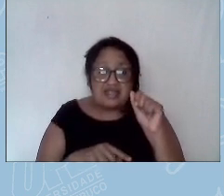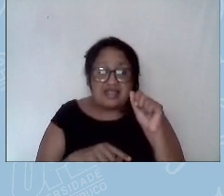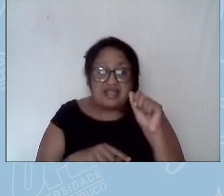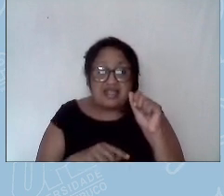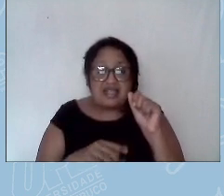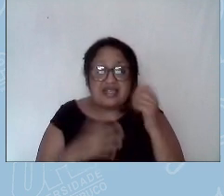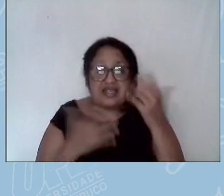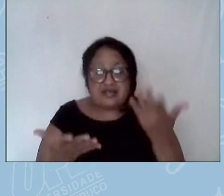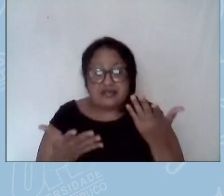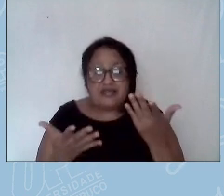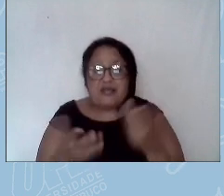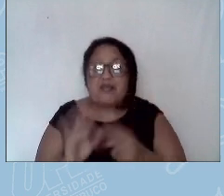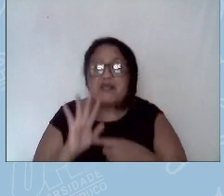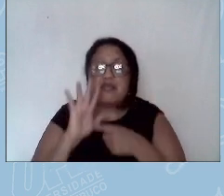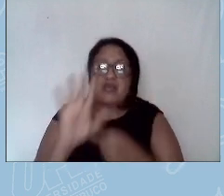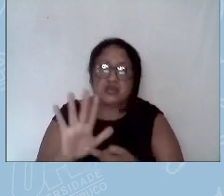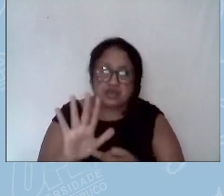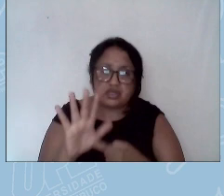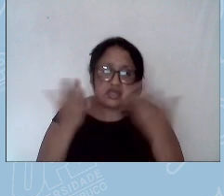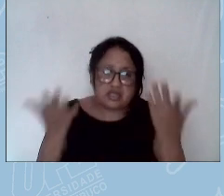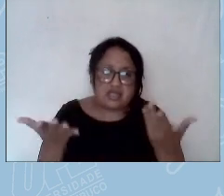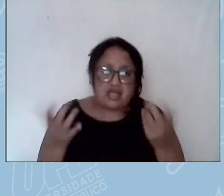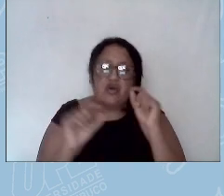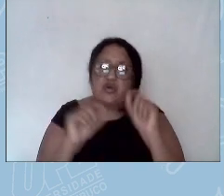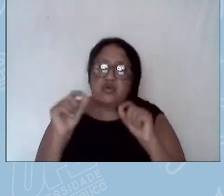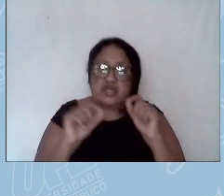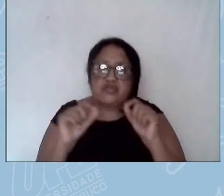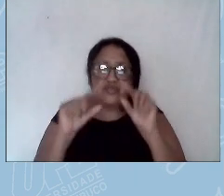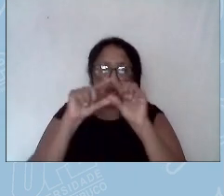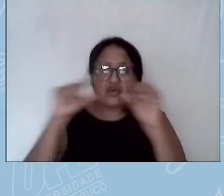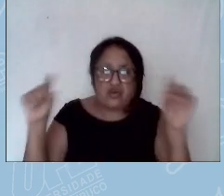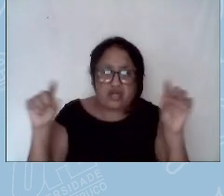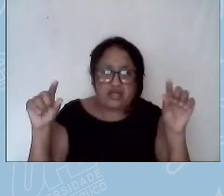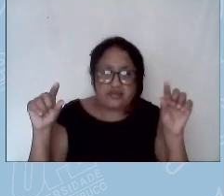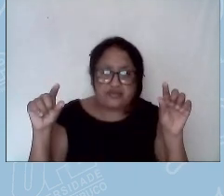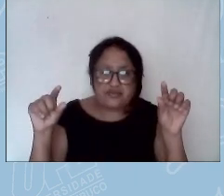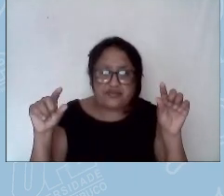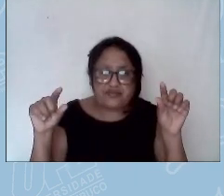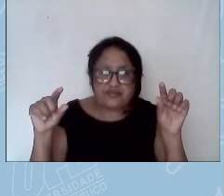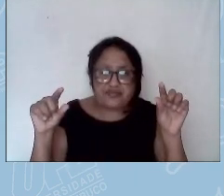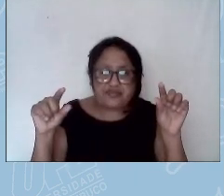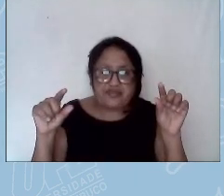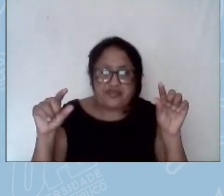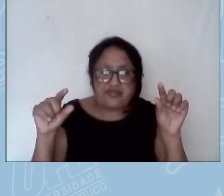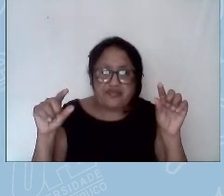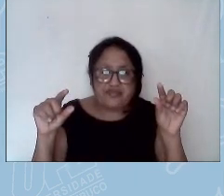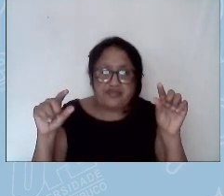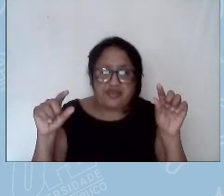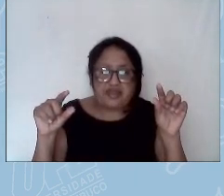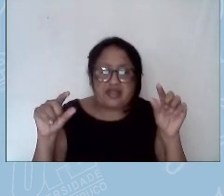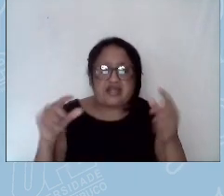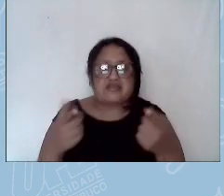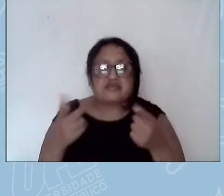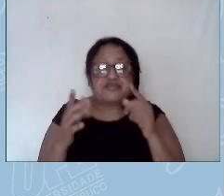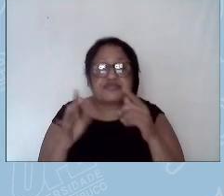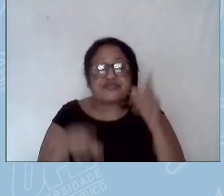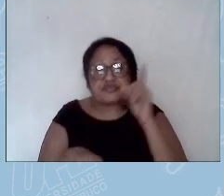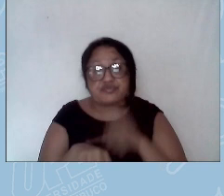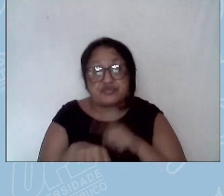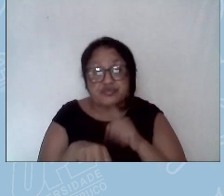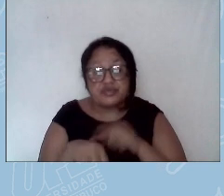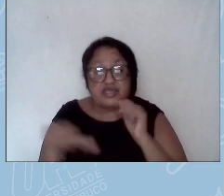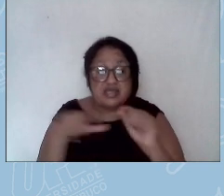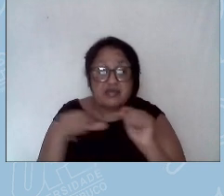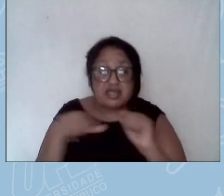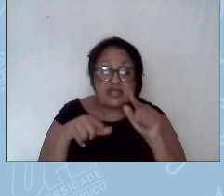que é o que foi colocado aqui na situação então a gente estava ao mesmo tempo que trabalhando